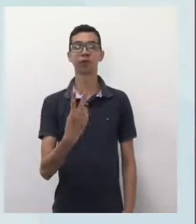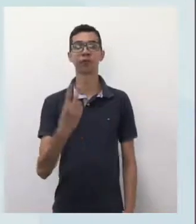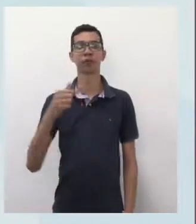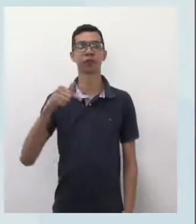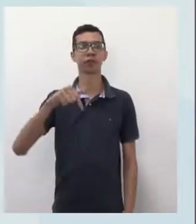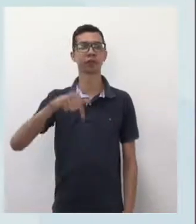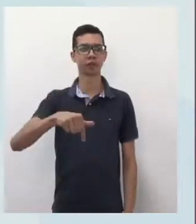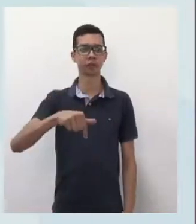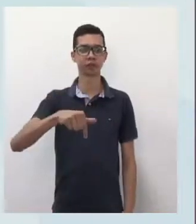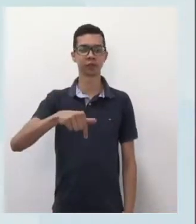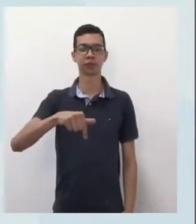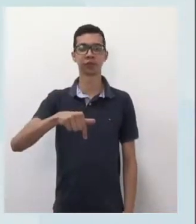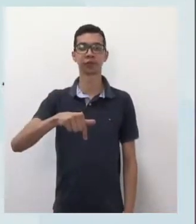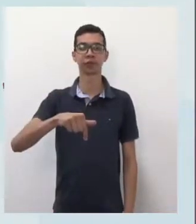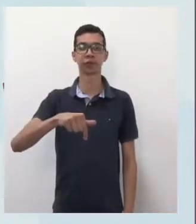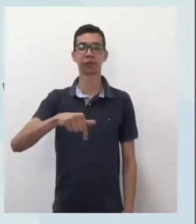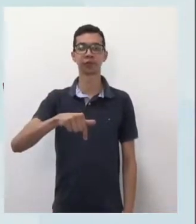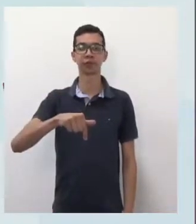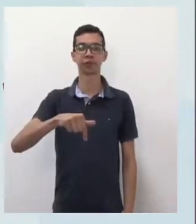127